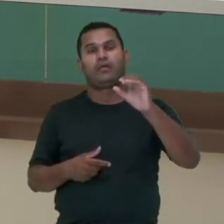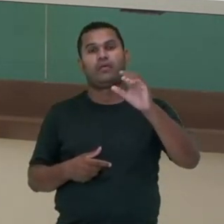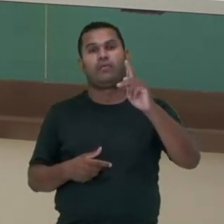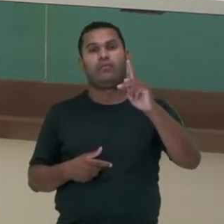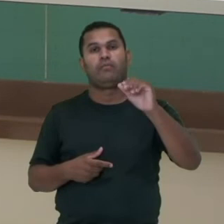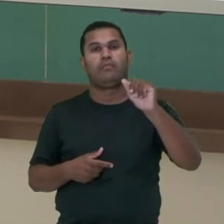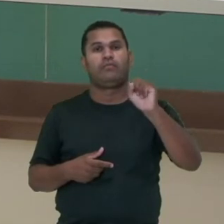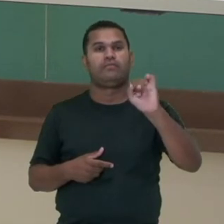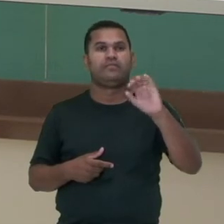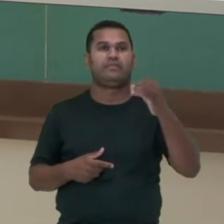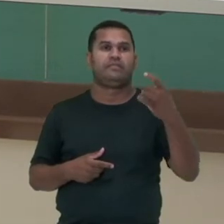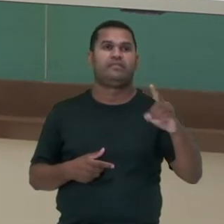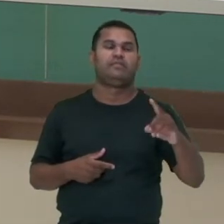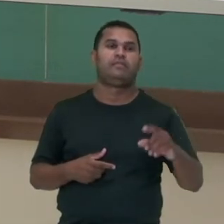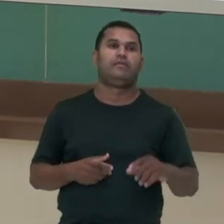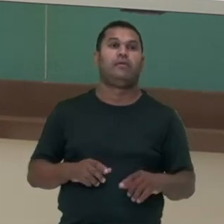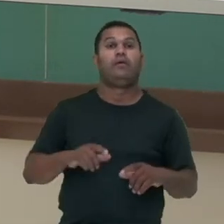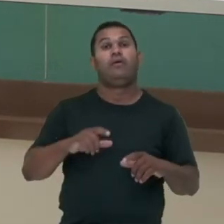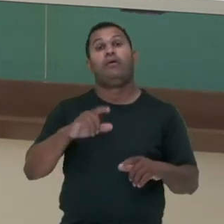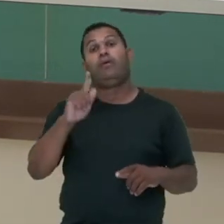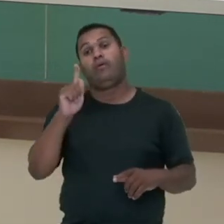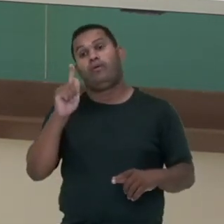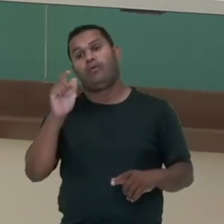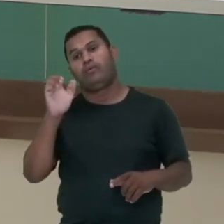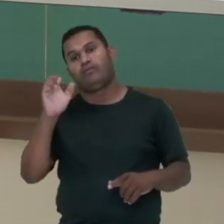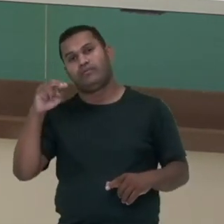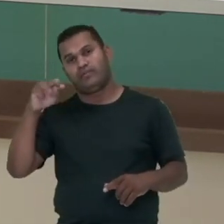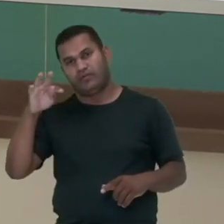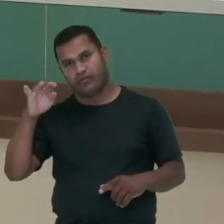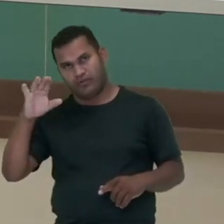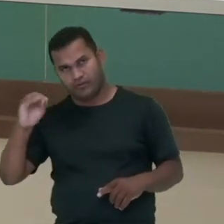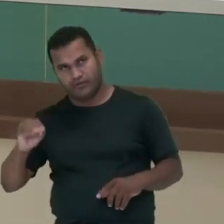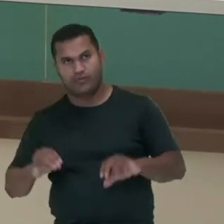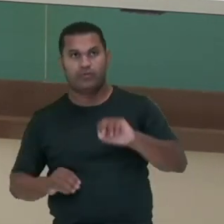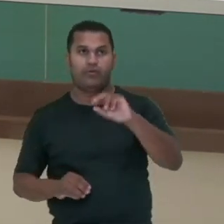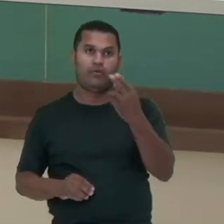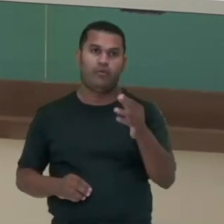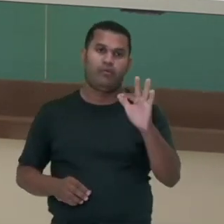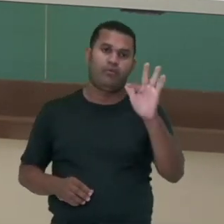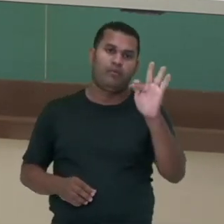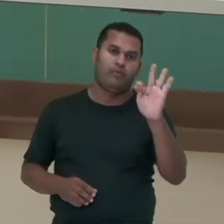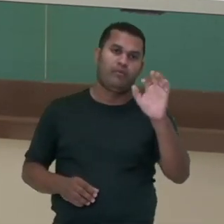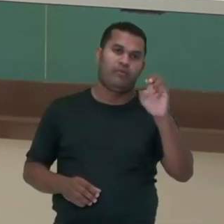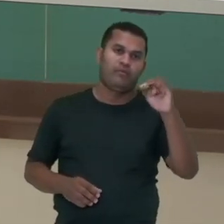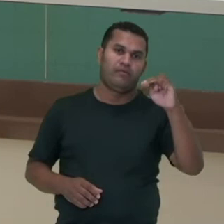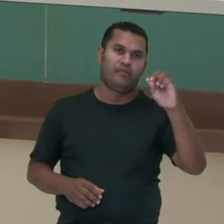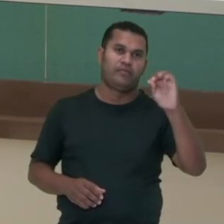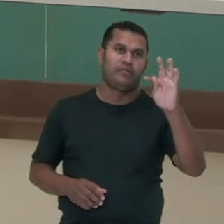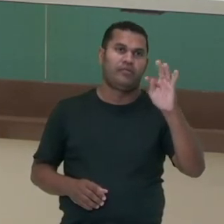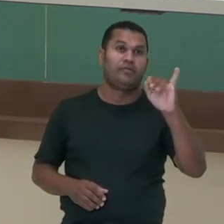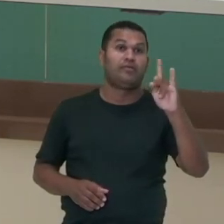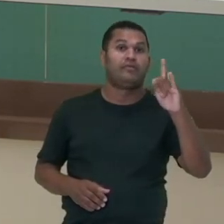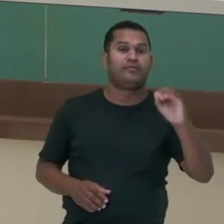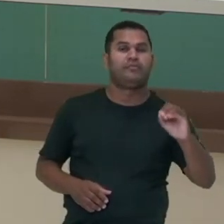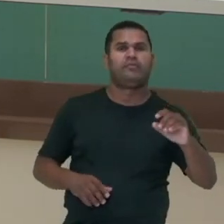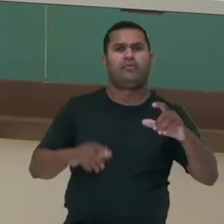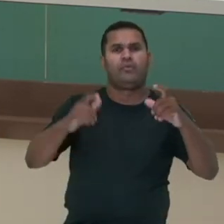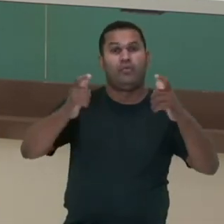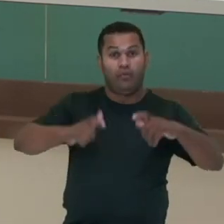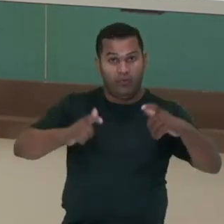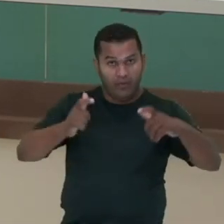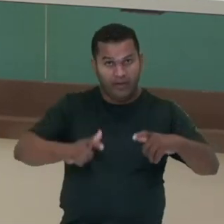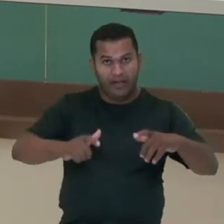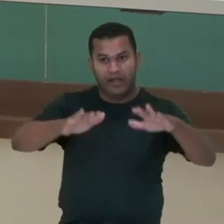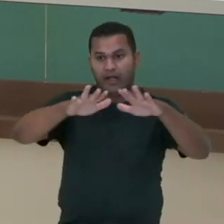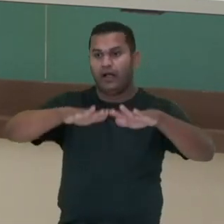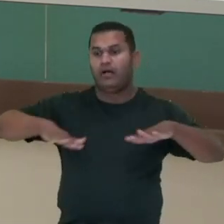genótipos homozigotos ou heterozigotos. E para finalizar, o que seria fenótipo? Seria a manifestação mesmo, né, das